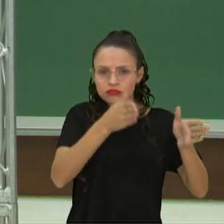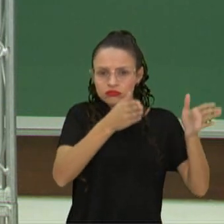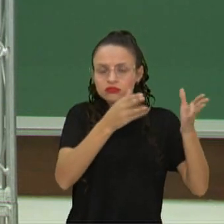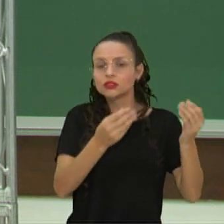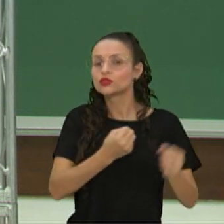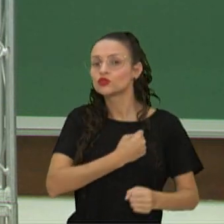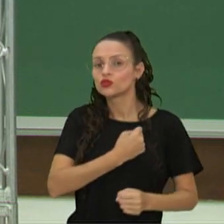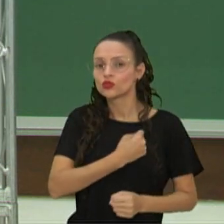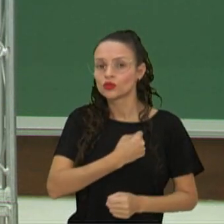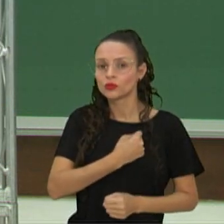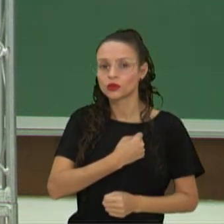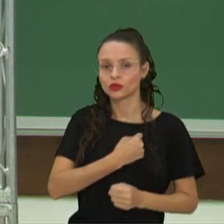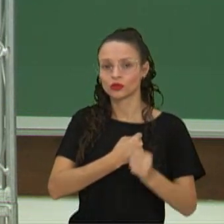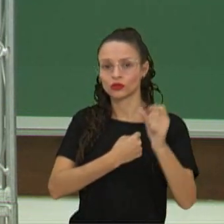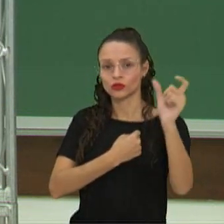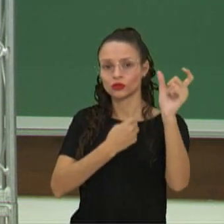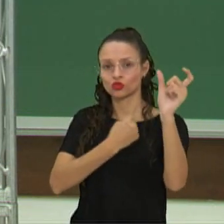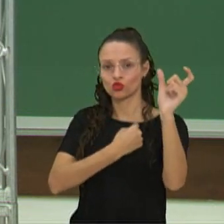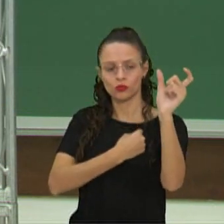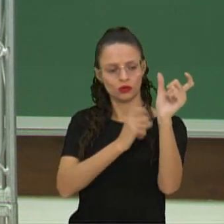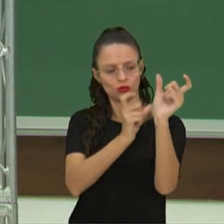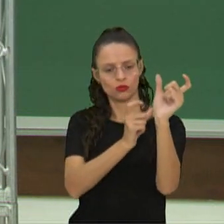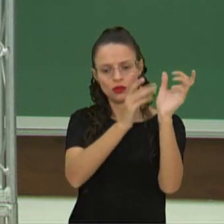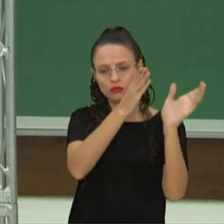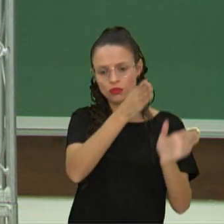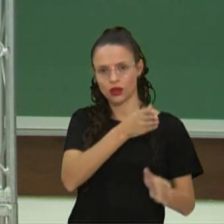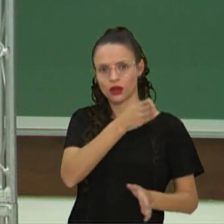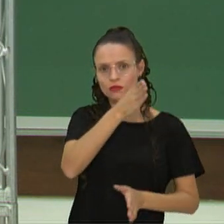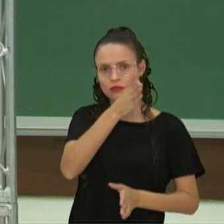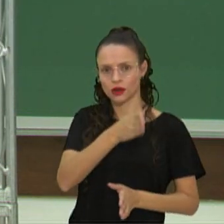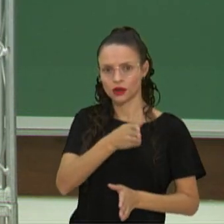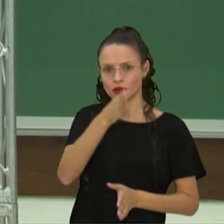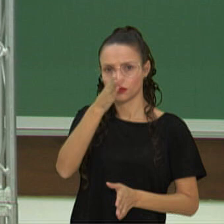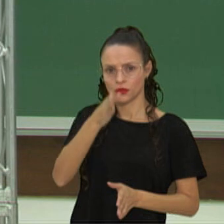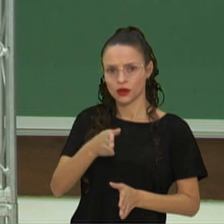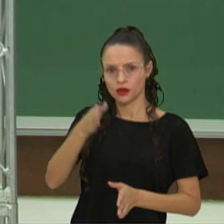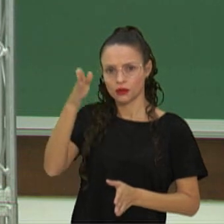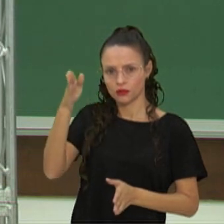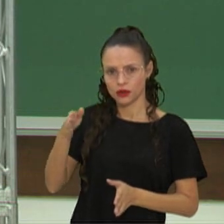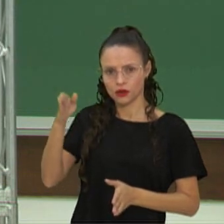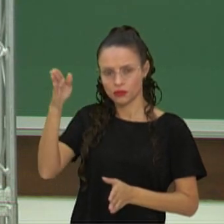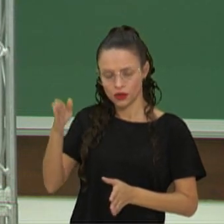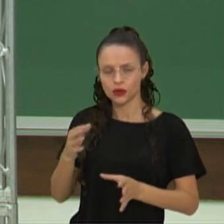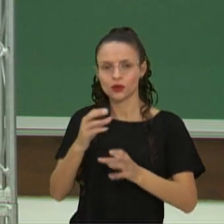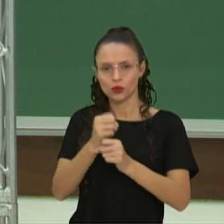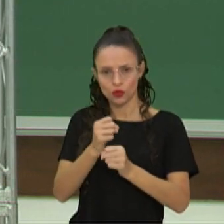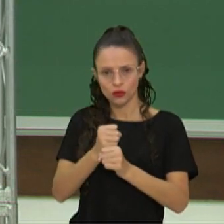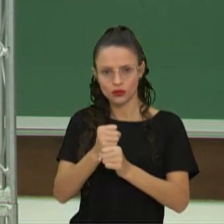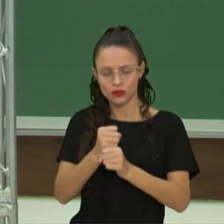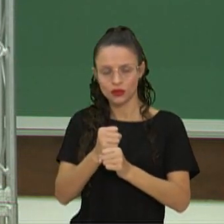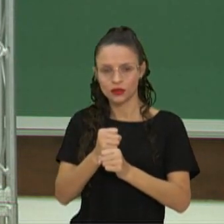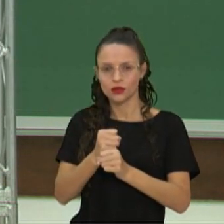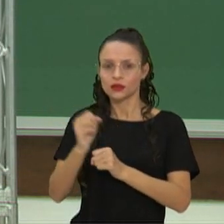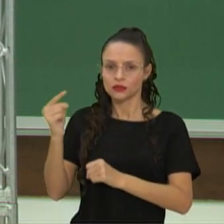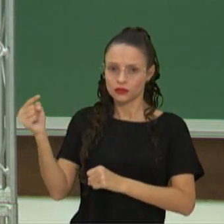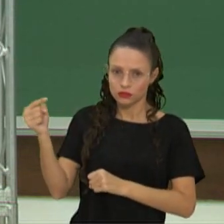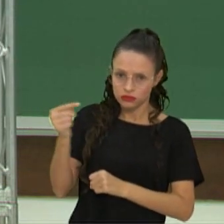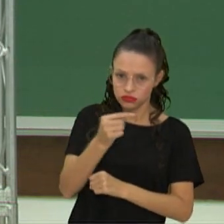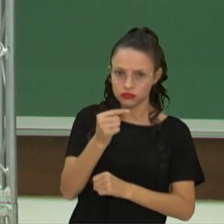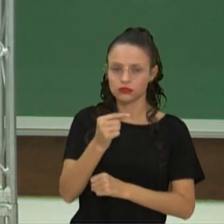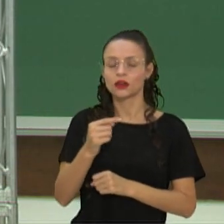números? Bota o número em cima, o número embaixo e vai fazendo a continha. Né? Na direção vertical, sempre da direita para a esquerda.